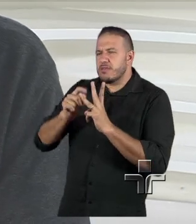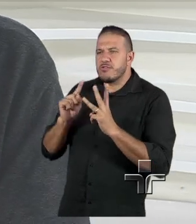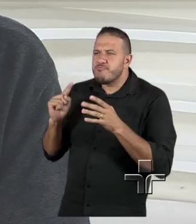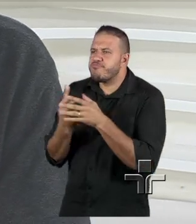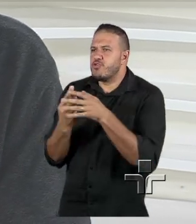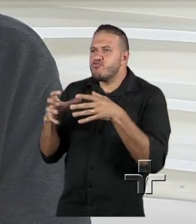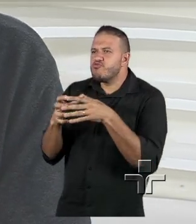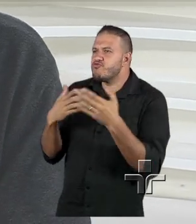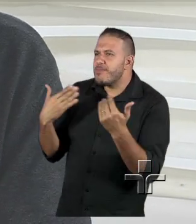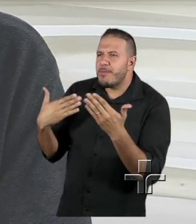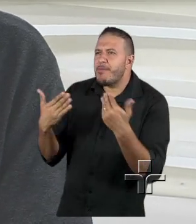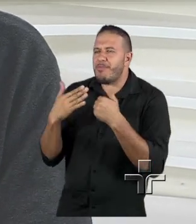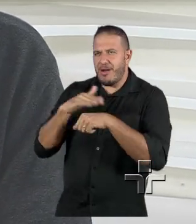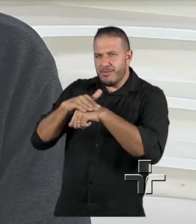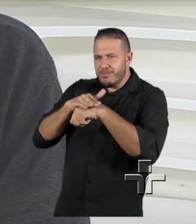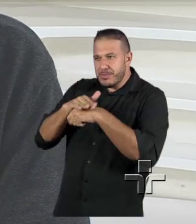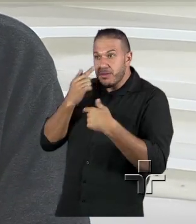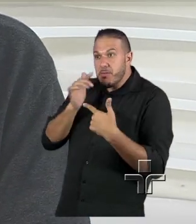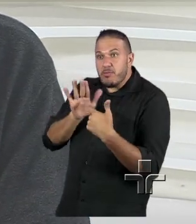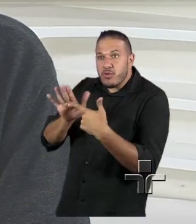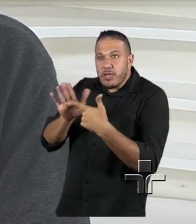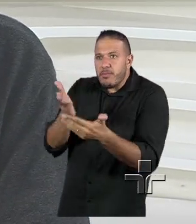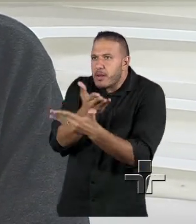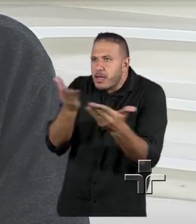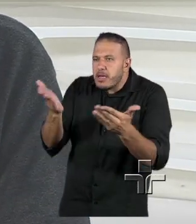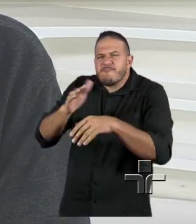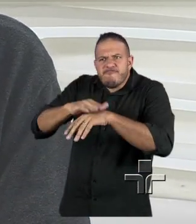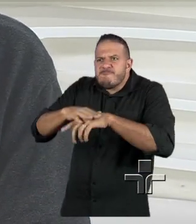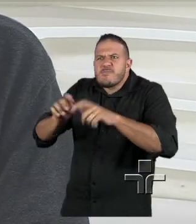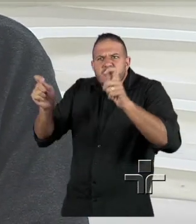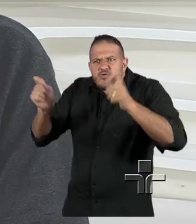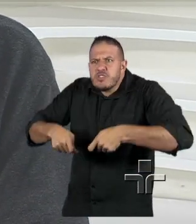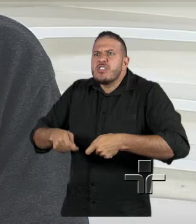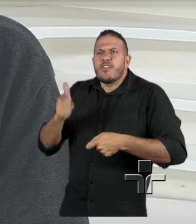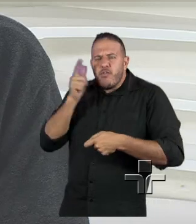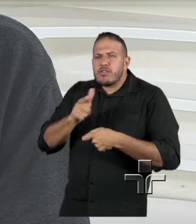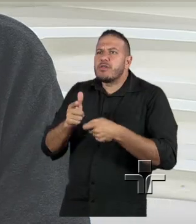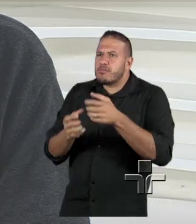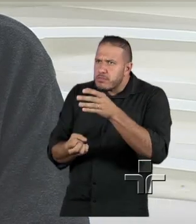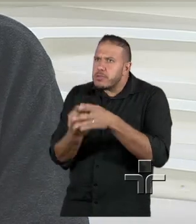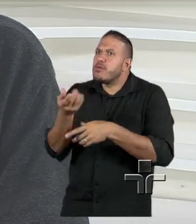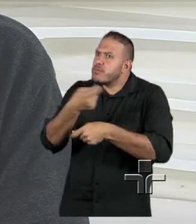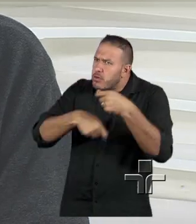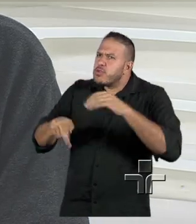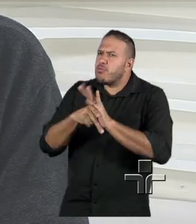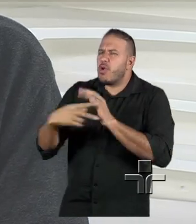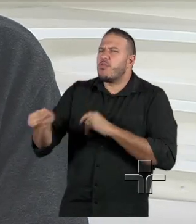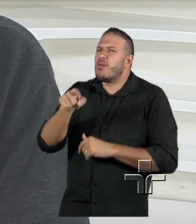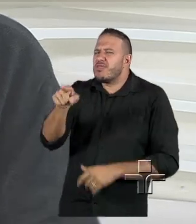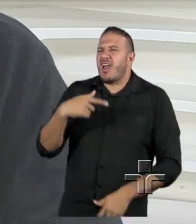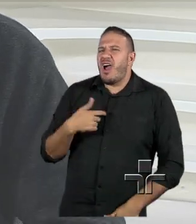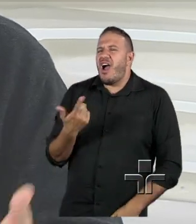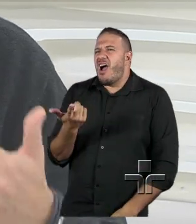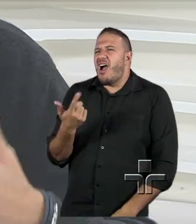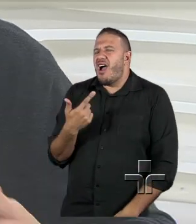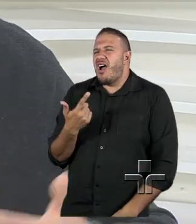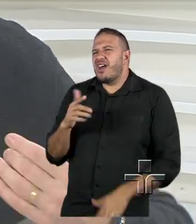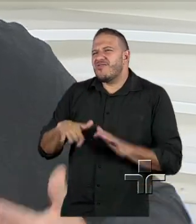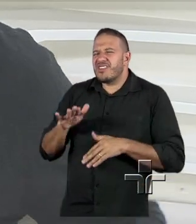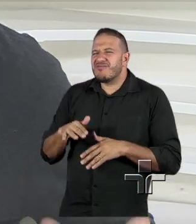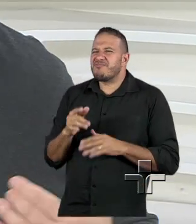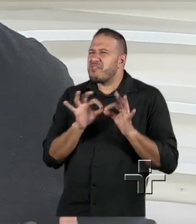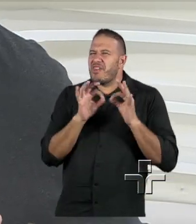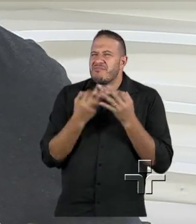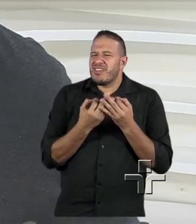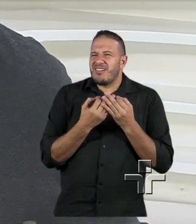né? Então, mostrar para eles que é possível construir algo, que não é porque você não tem uma boa, às vezes, referência